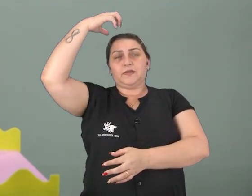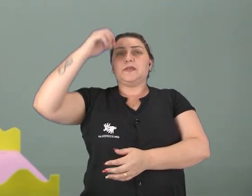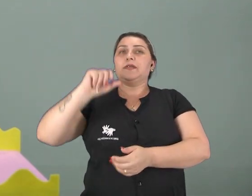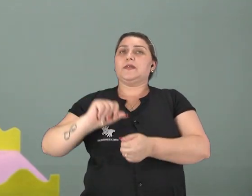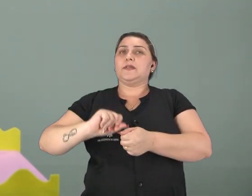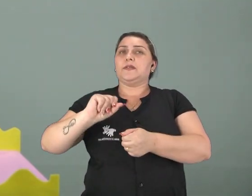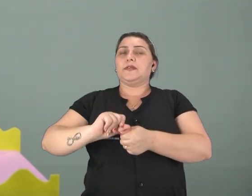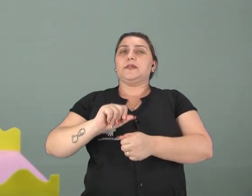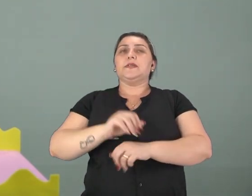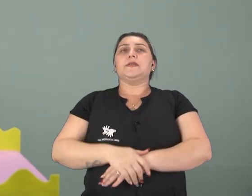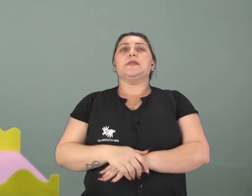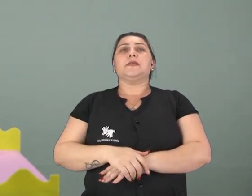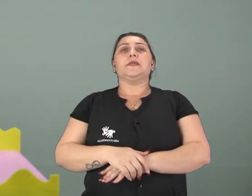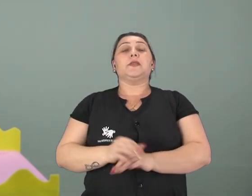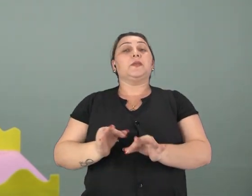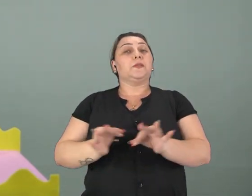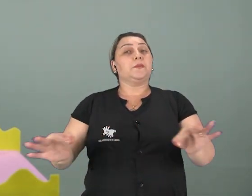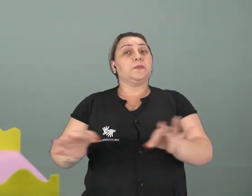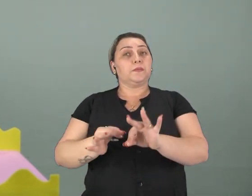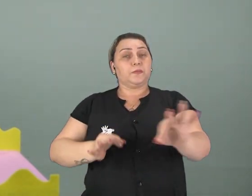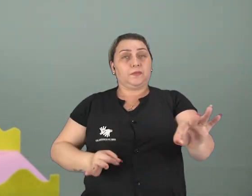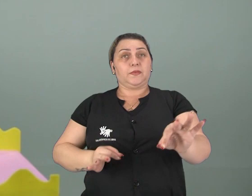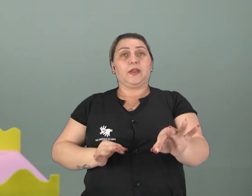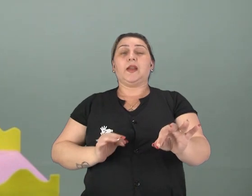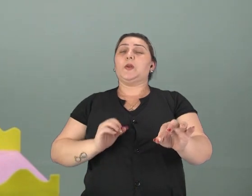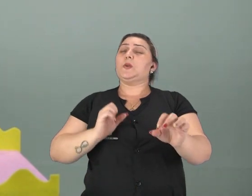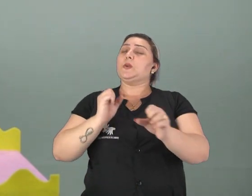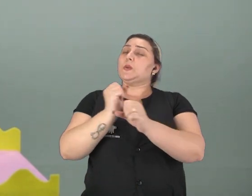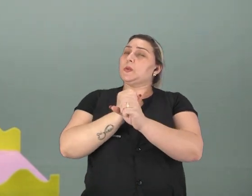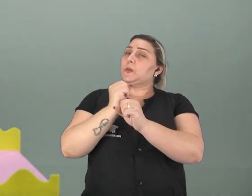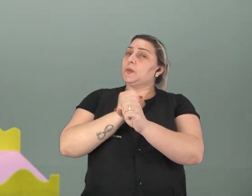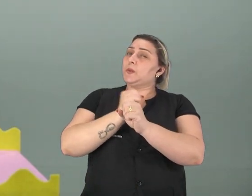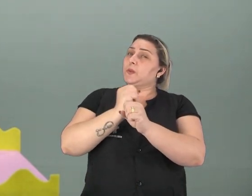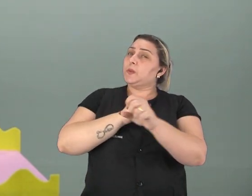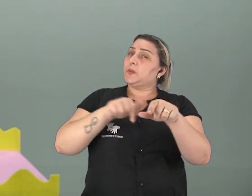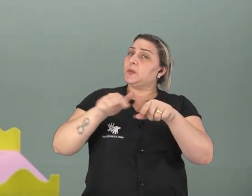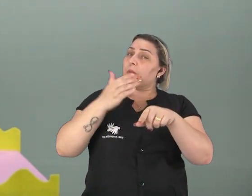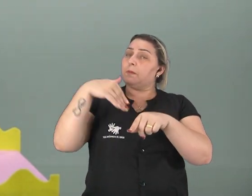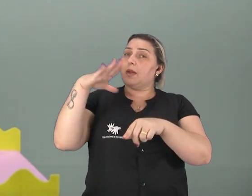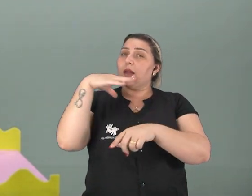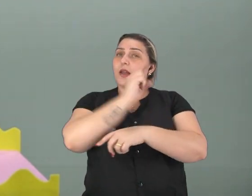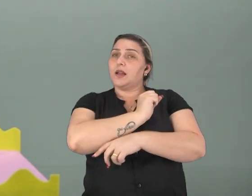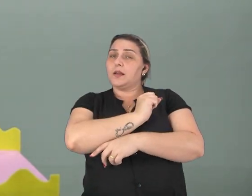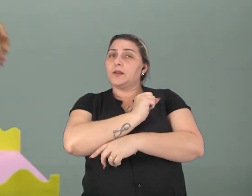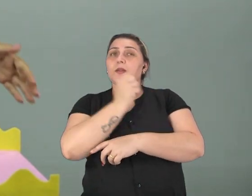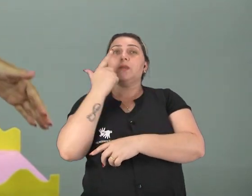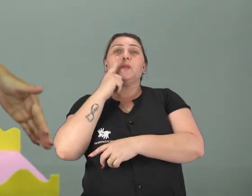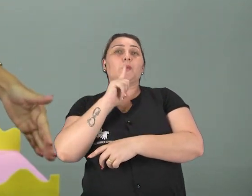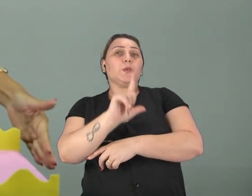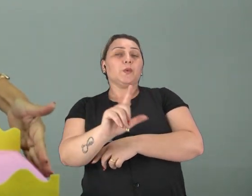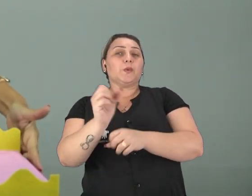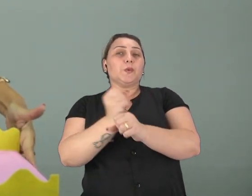isso que ele fez. E com essas medidas, ele trabalhou até mais rápido